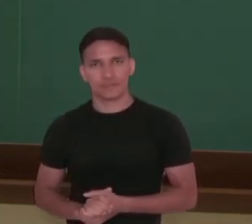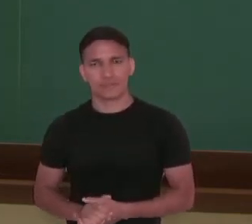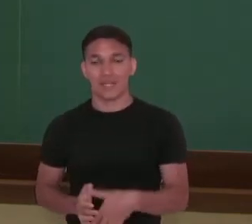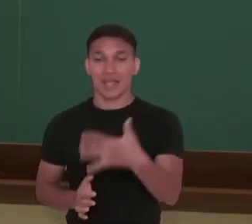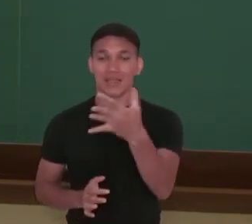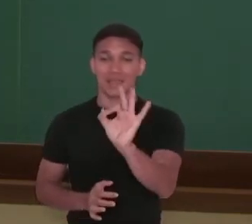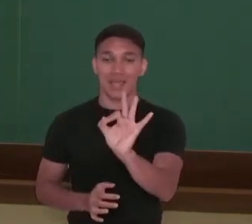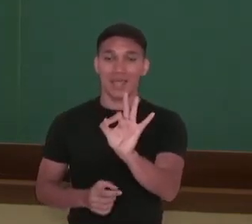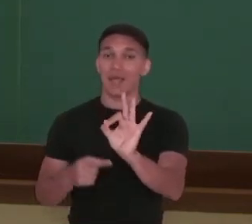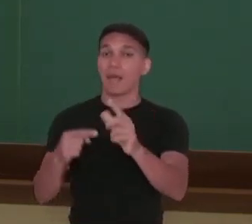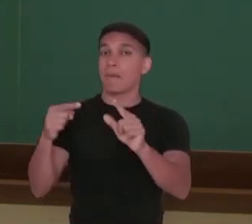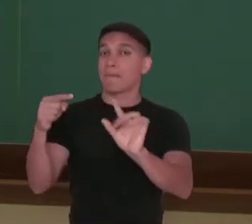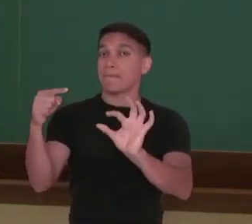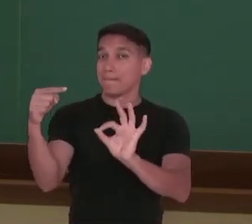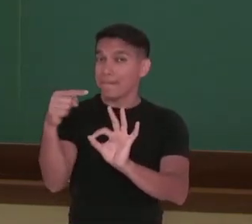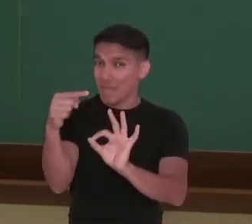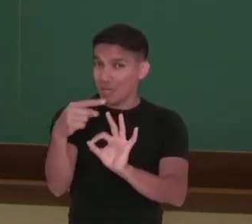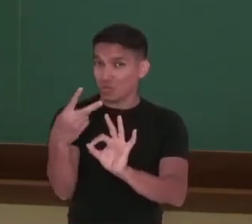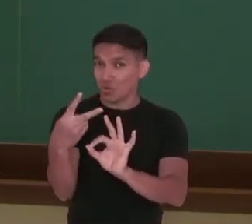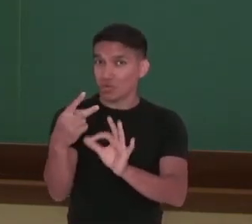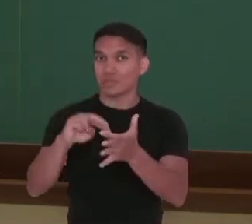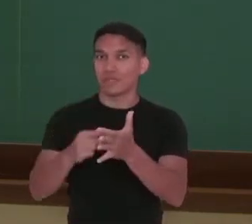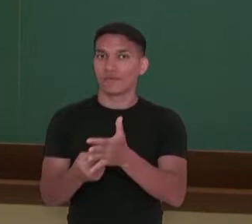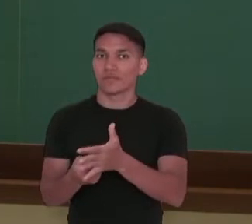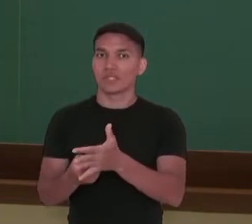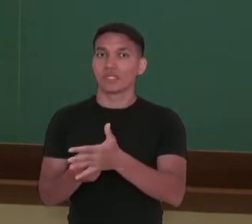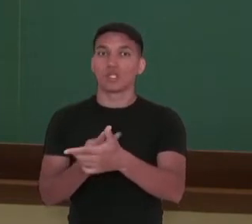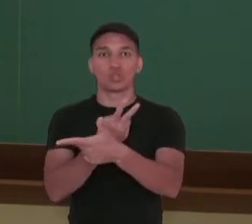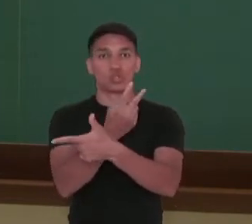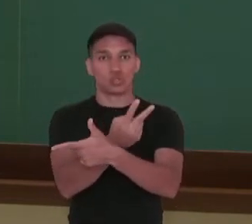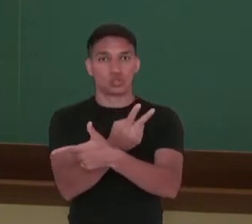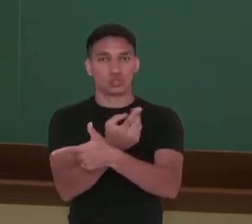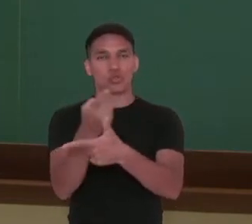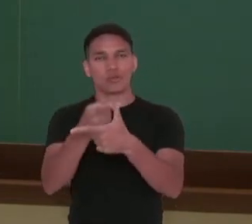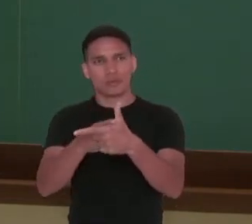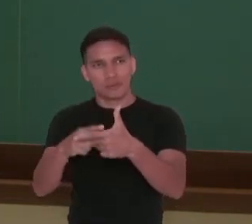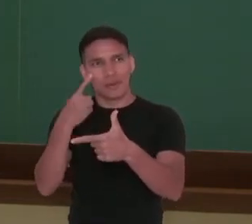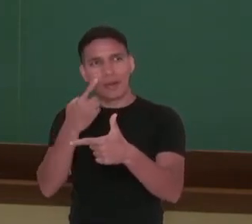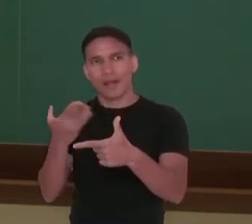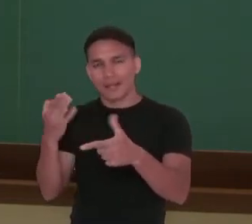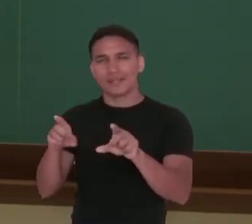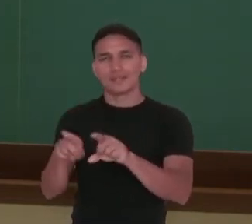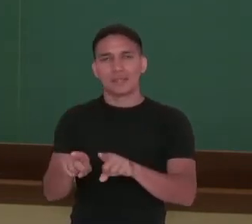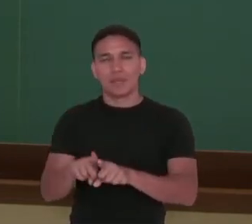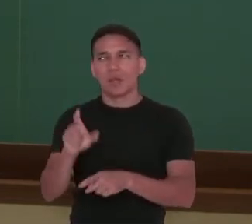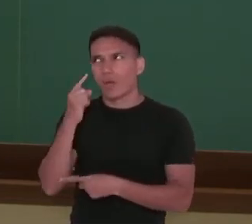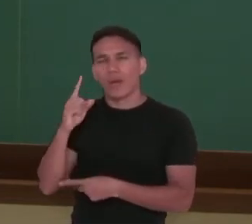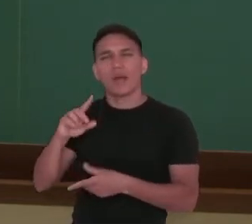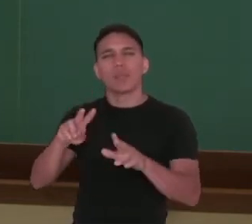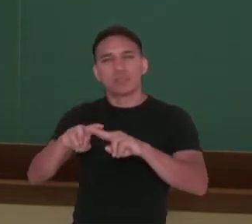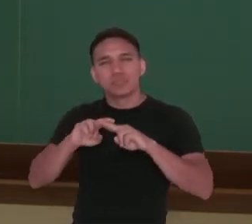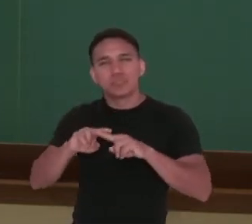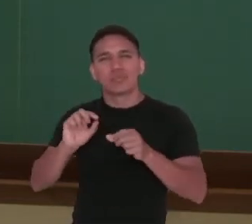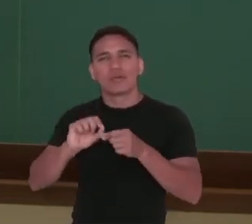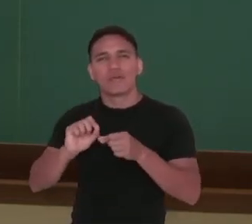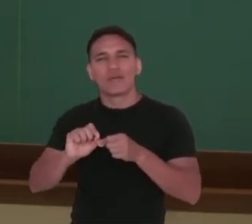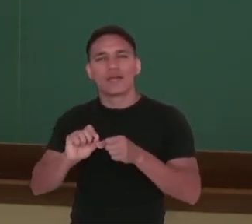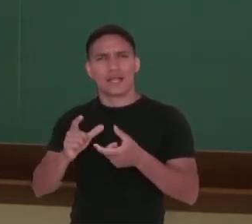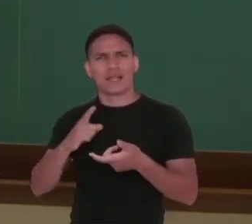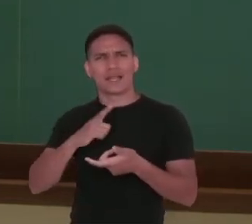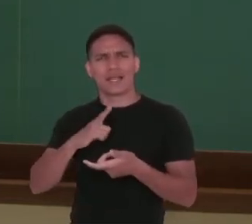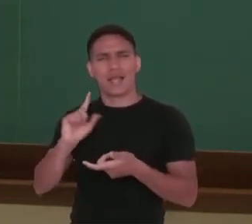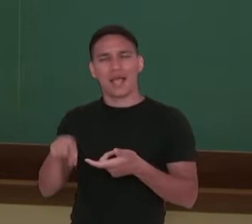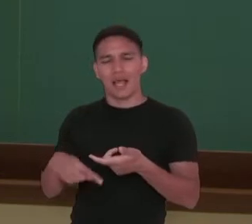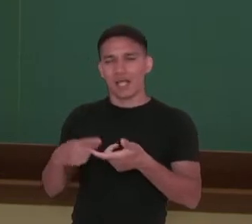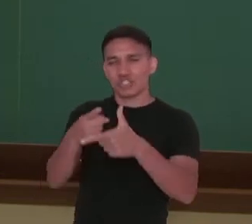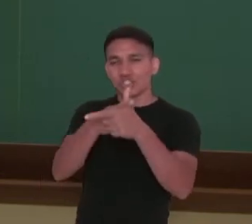2 é 1 dividido por 10 ao quadrado. 10 na menos 3 é 1 dividido por 10 ao cubo. Então, repare bem,